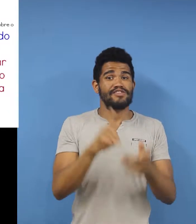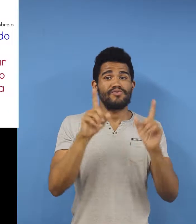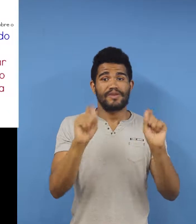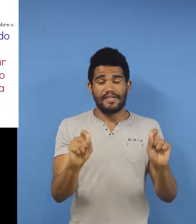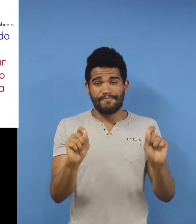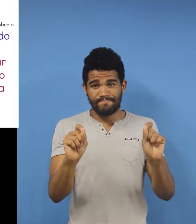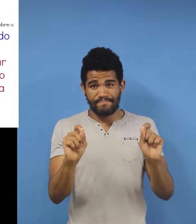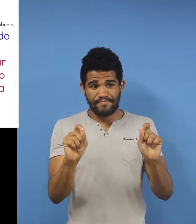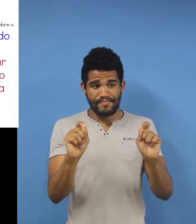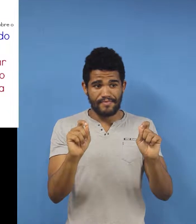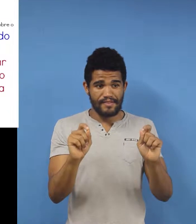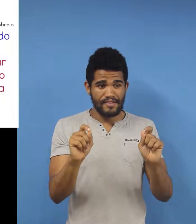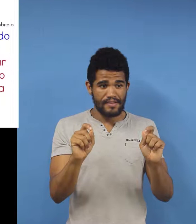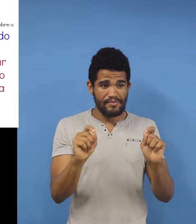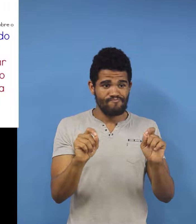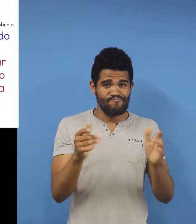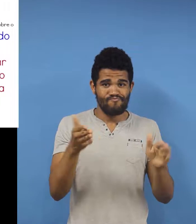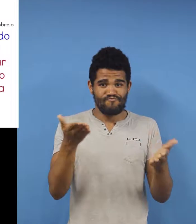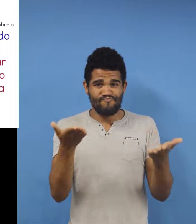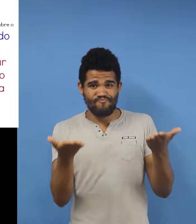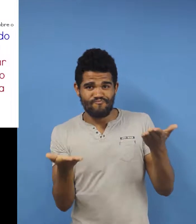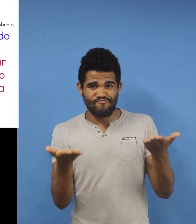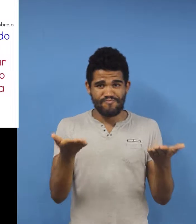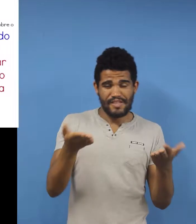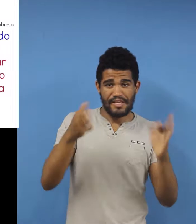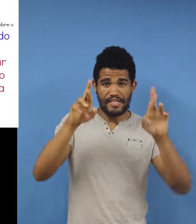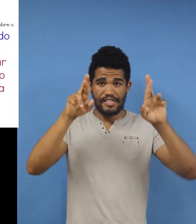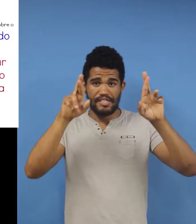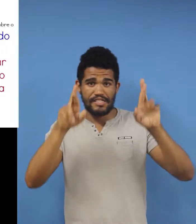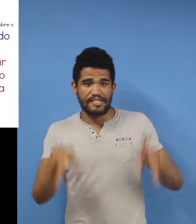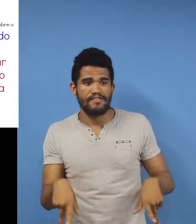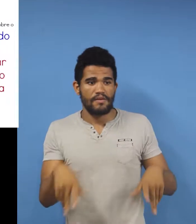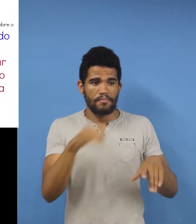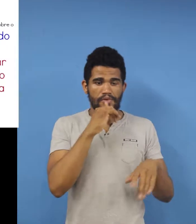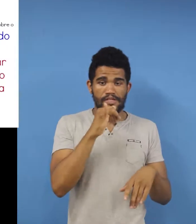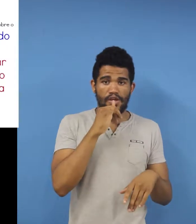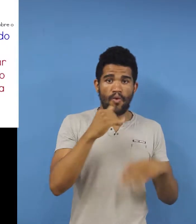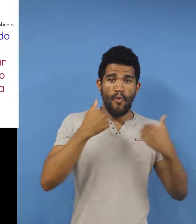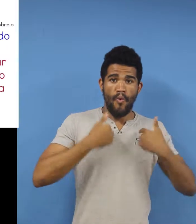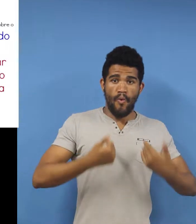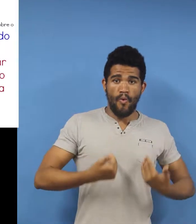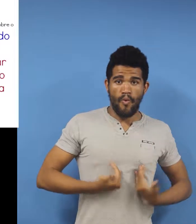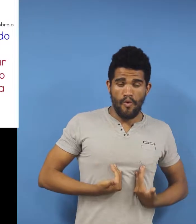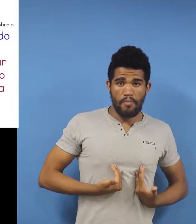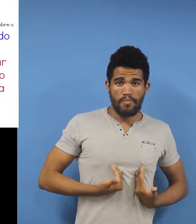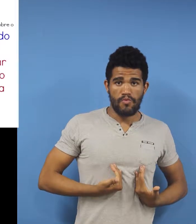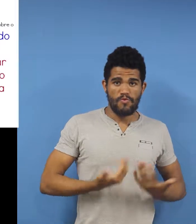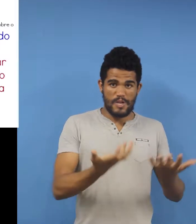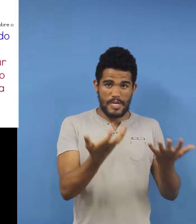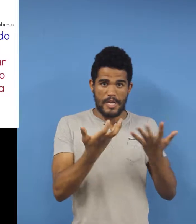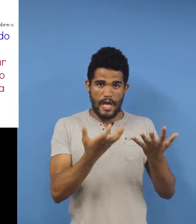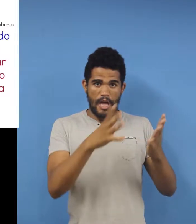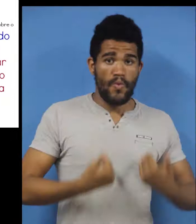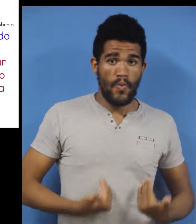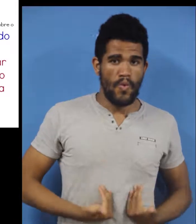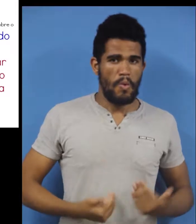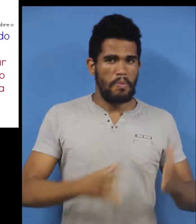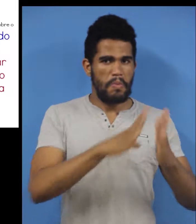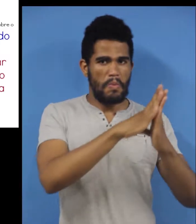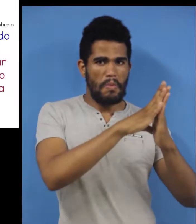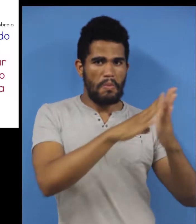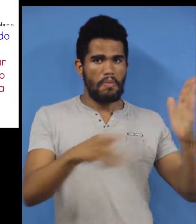que o problema está, na verdade, na disparidade, ó, desequilíbrio, diferença entre o